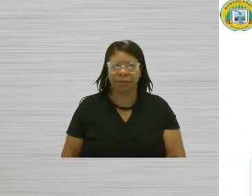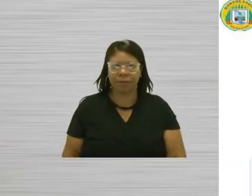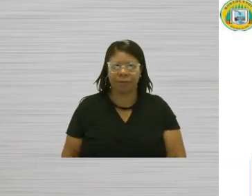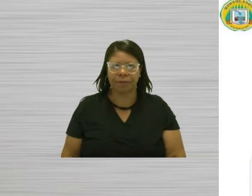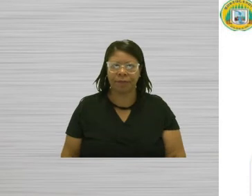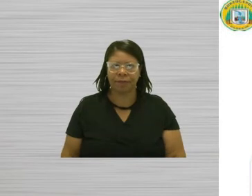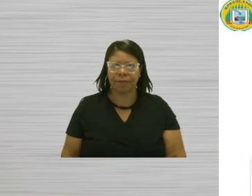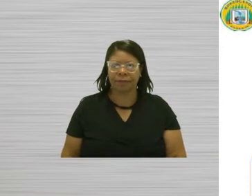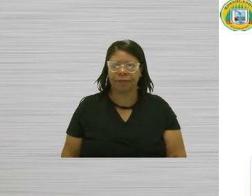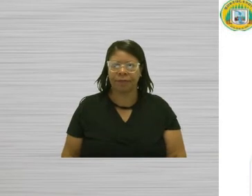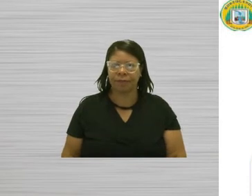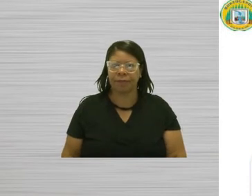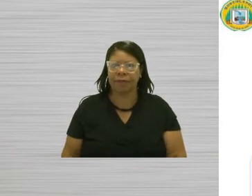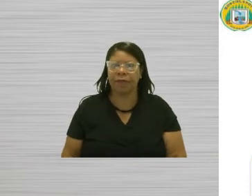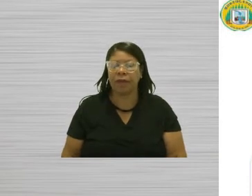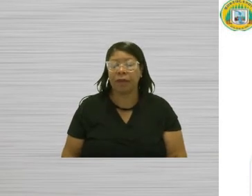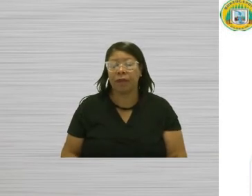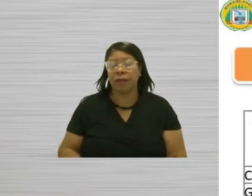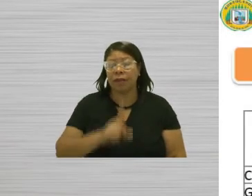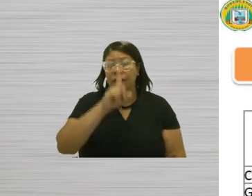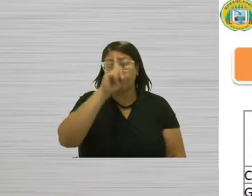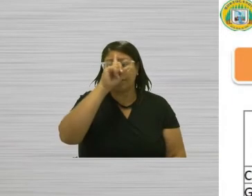Na atenção hospitalar,